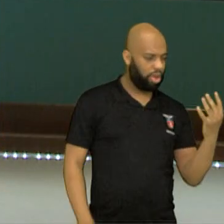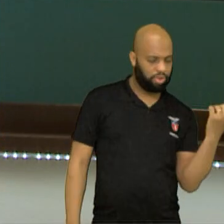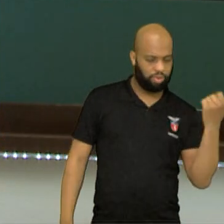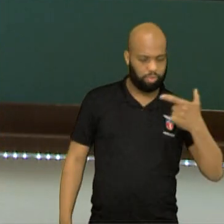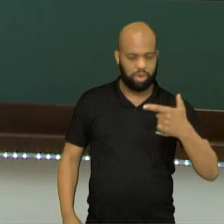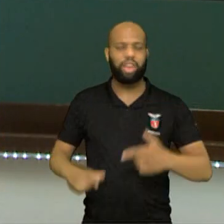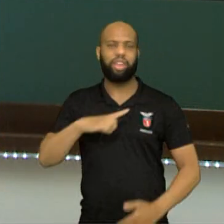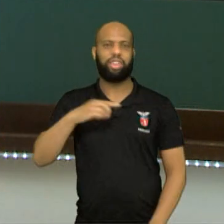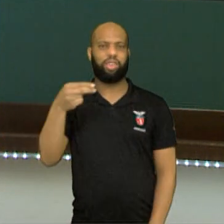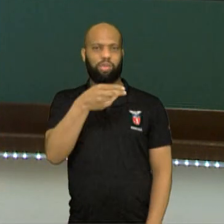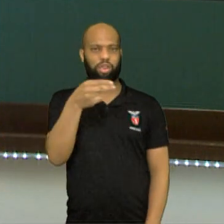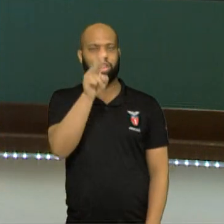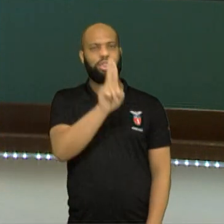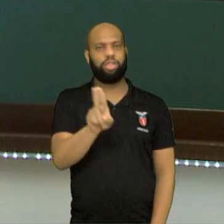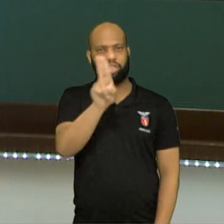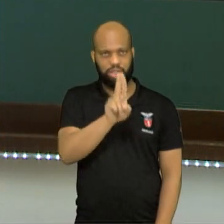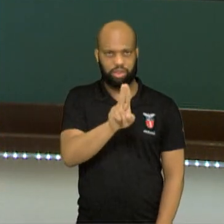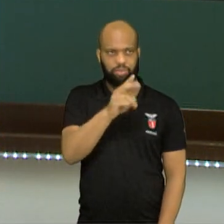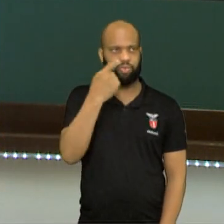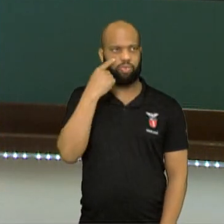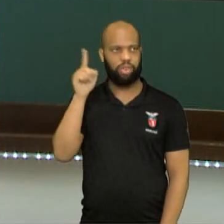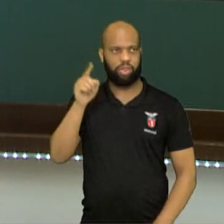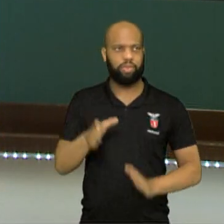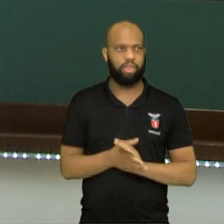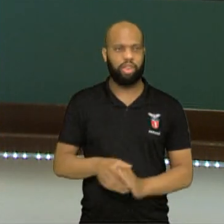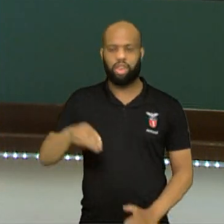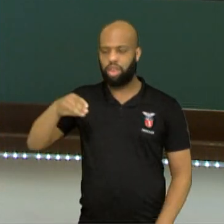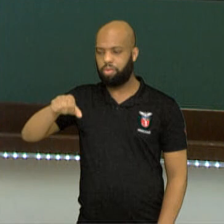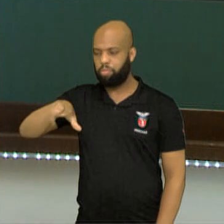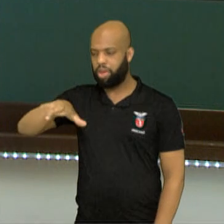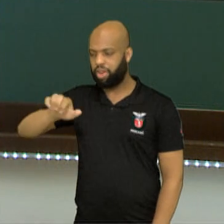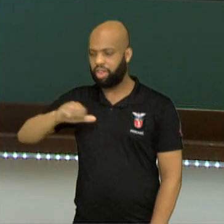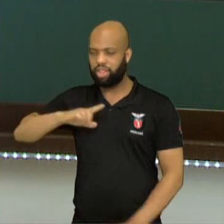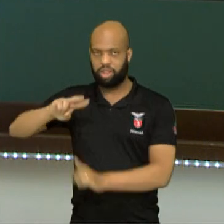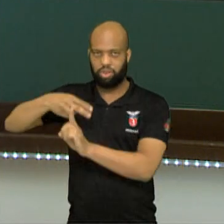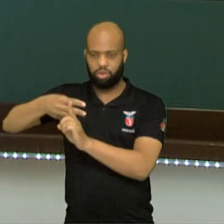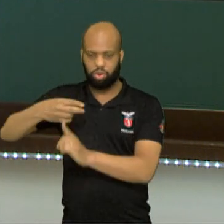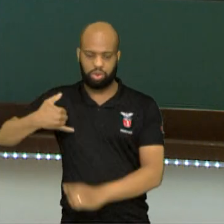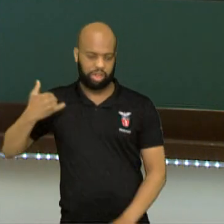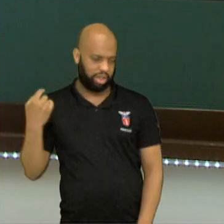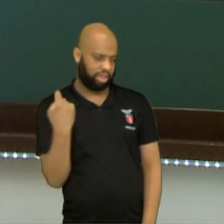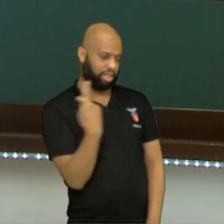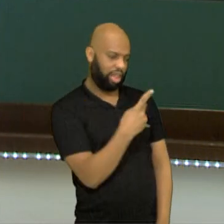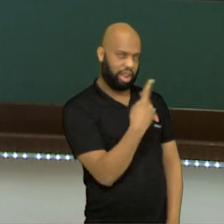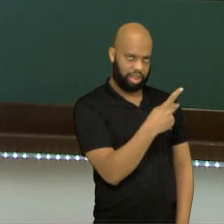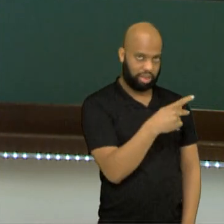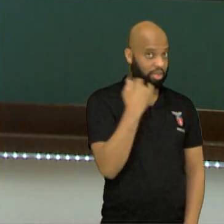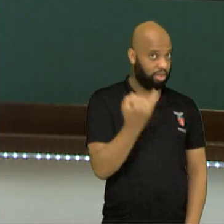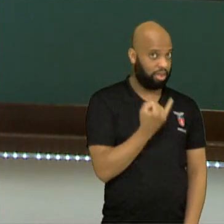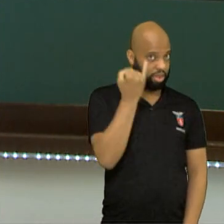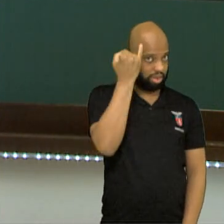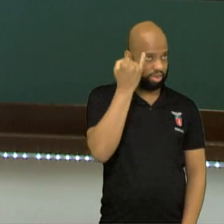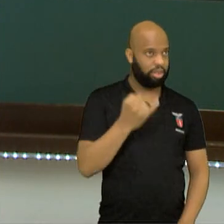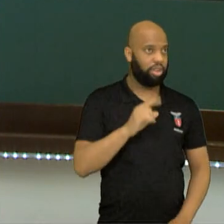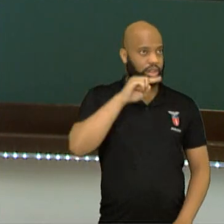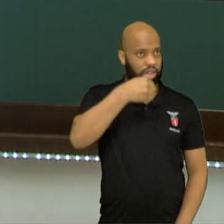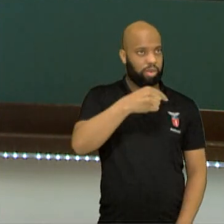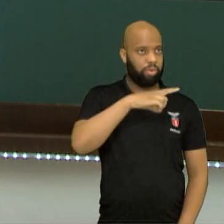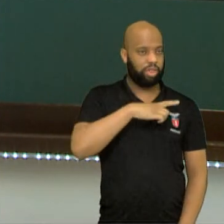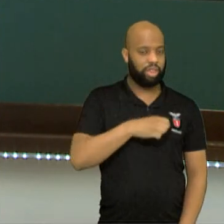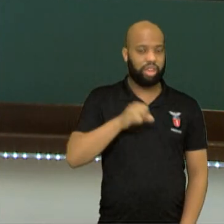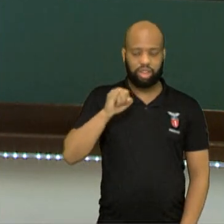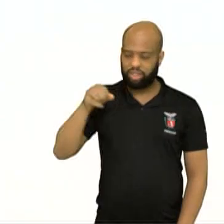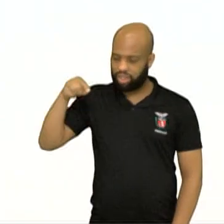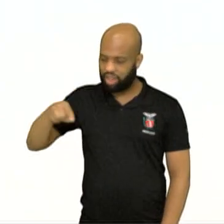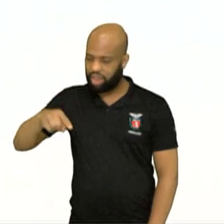apareceu a igualdade, ok? Olha só, Maria tem o dobro da idade de Lúcia, primeira informação importante. Depois, se